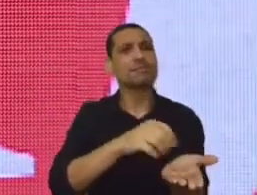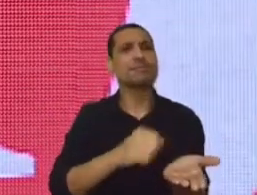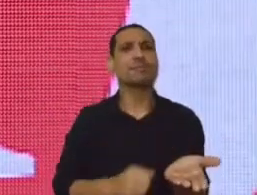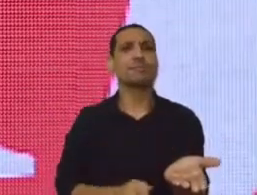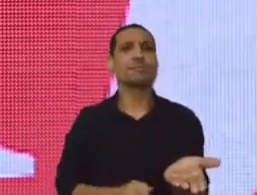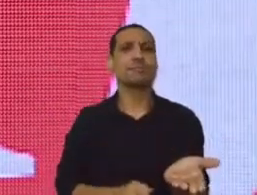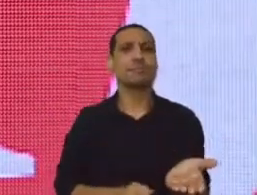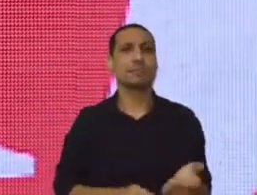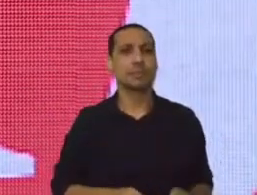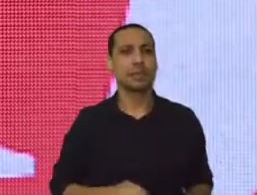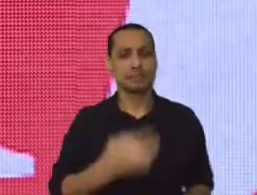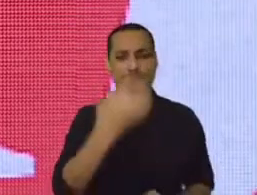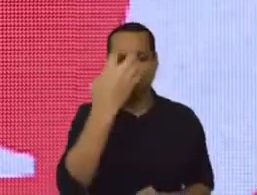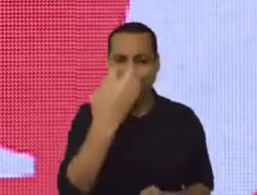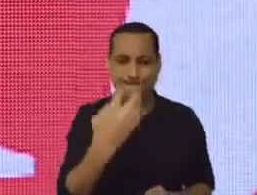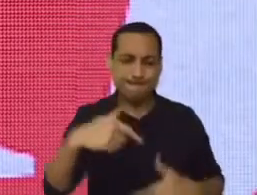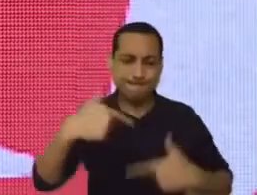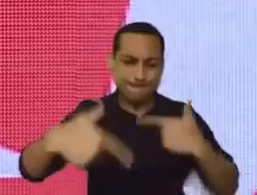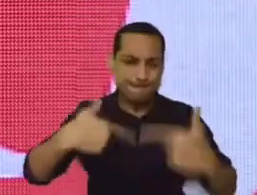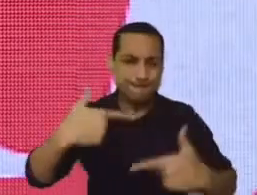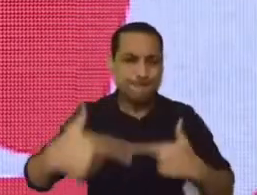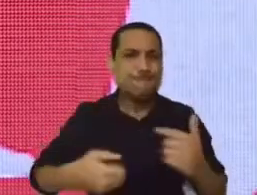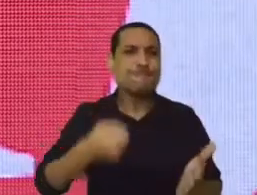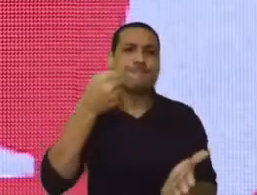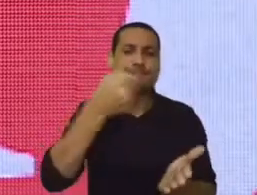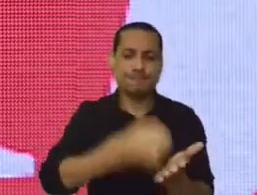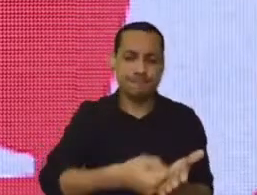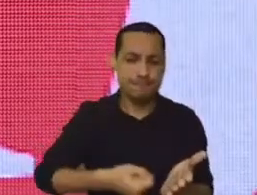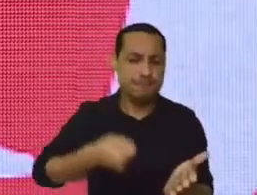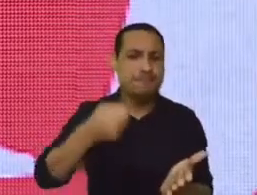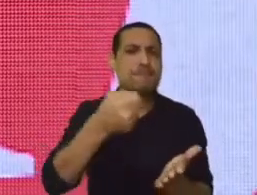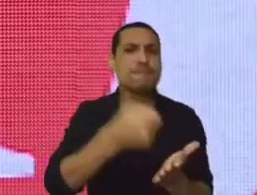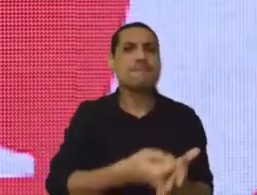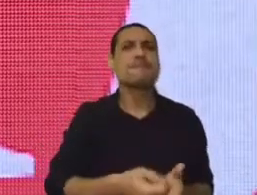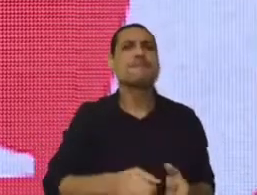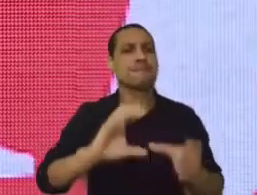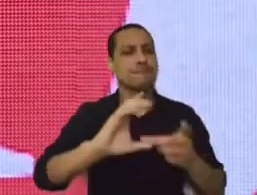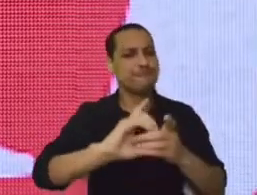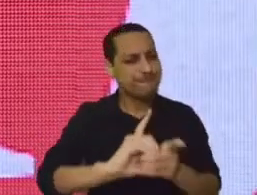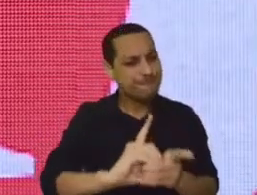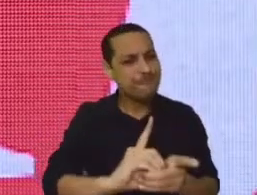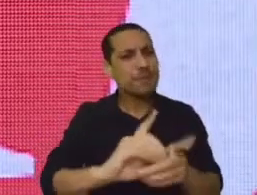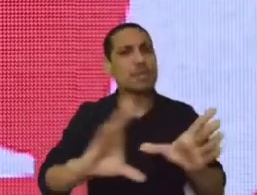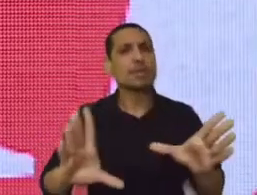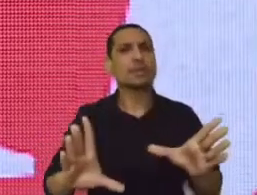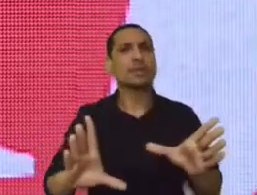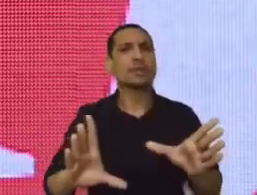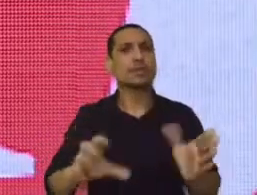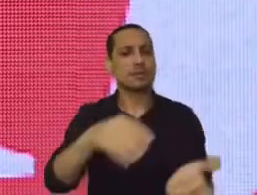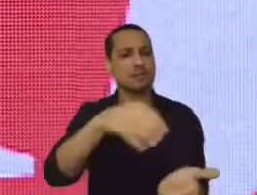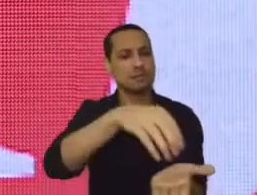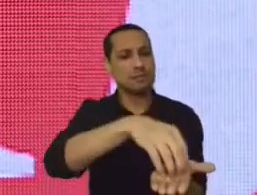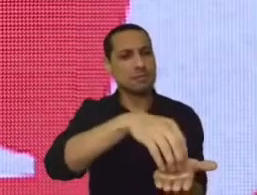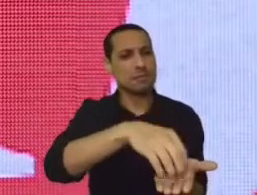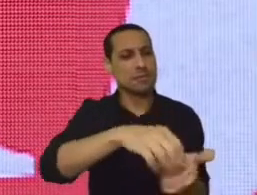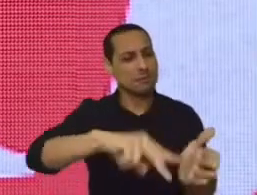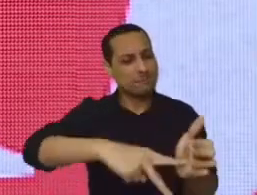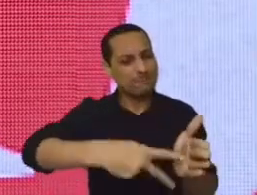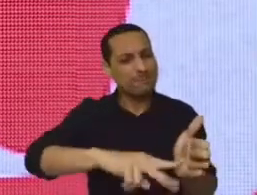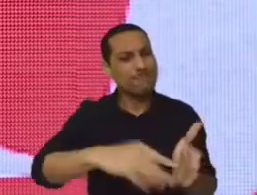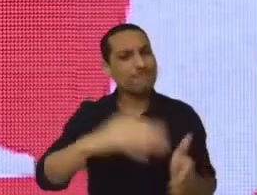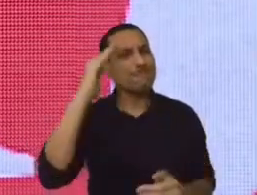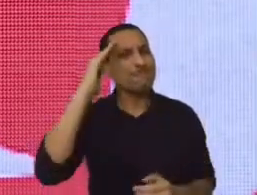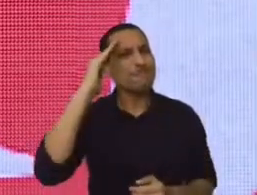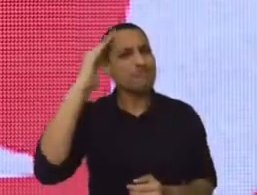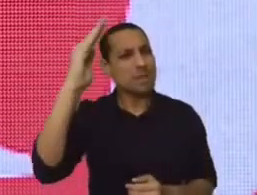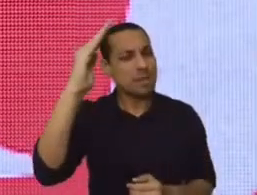séria, combativa, de luta, democrática, a principal central sindical do país, a quinta do mundo,